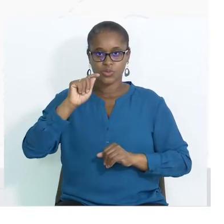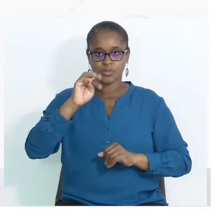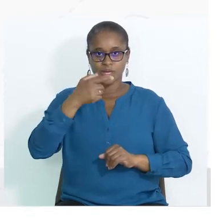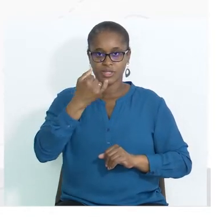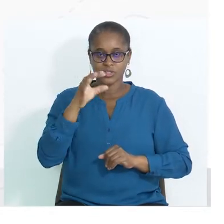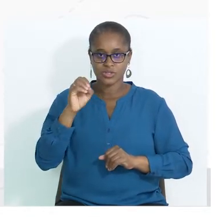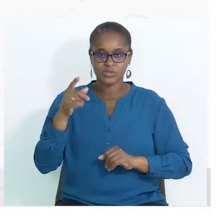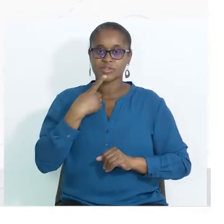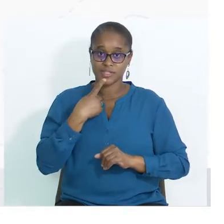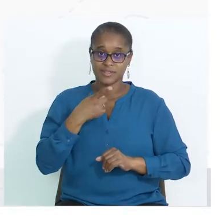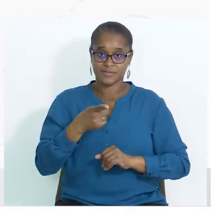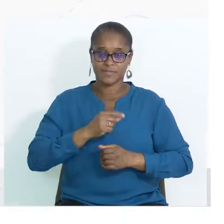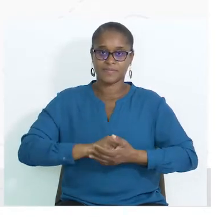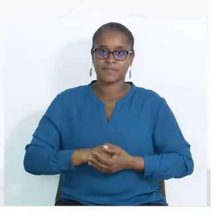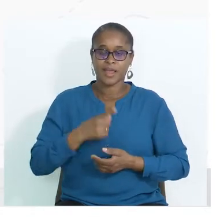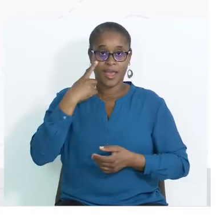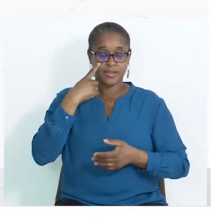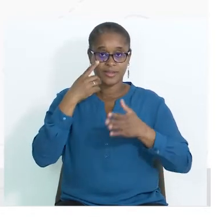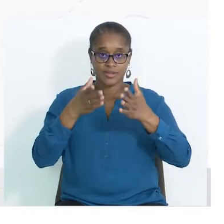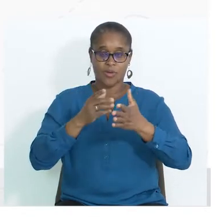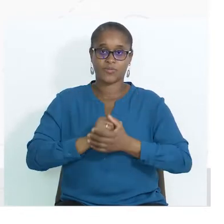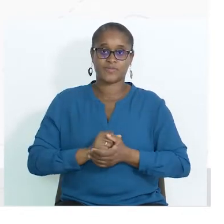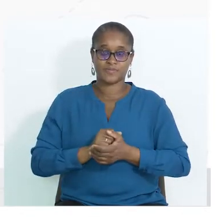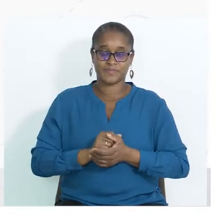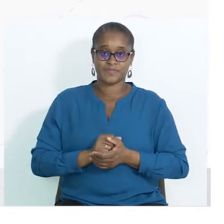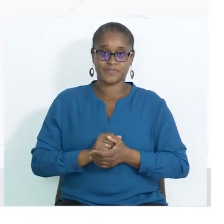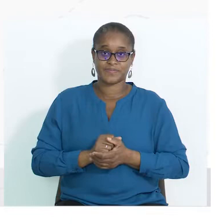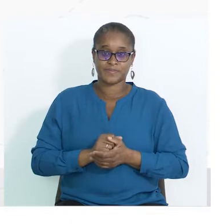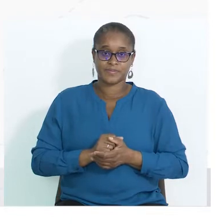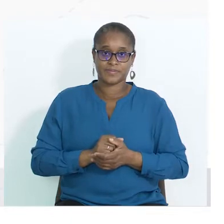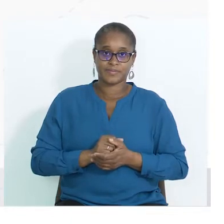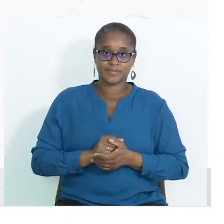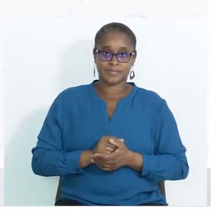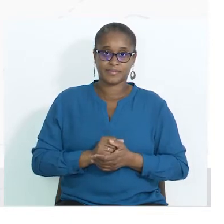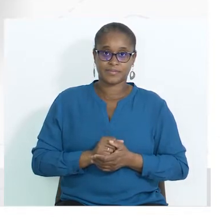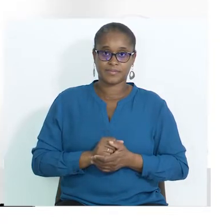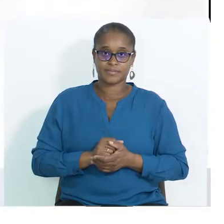domésticos certo a atenção atenção